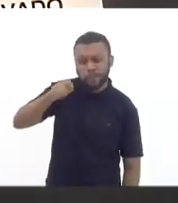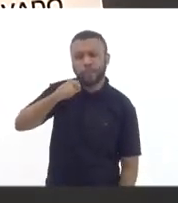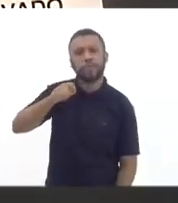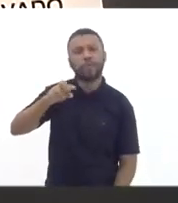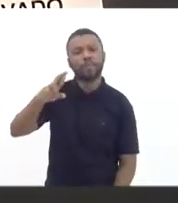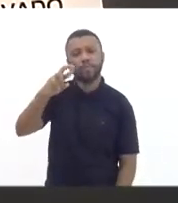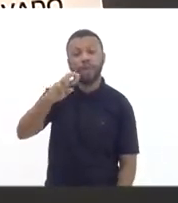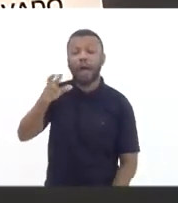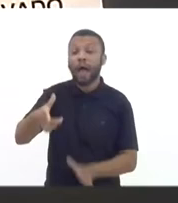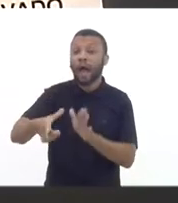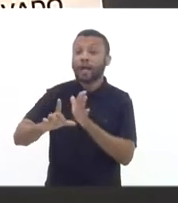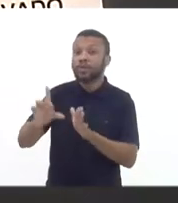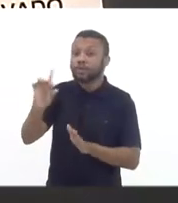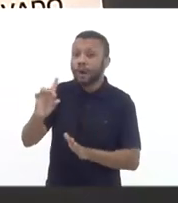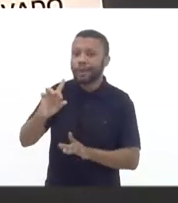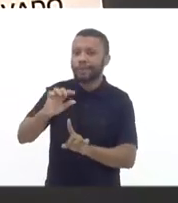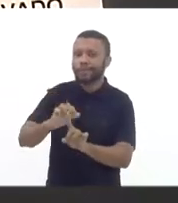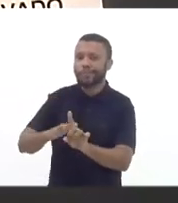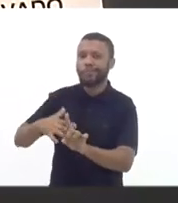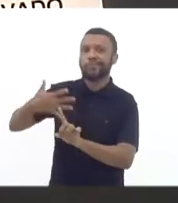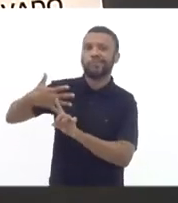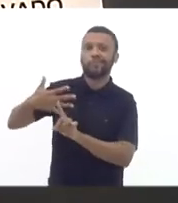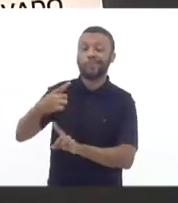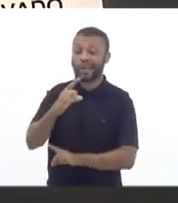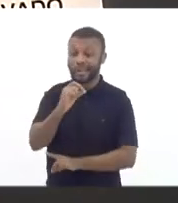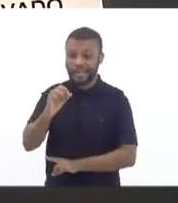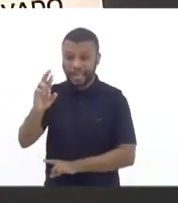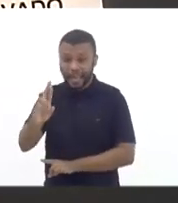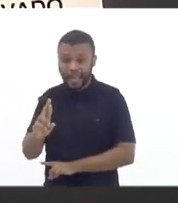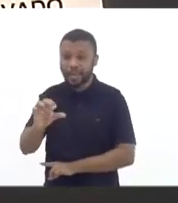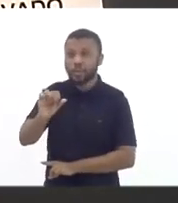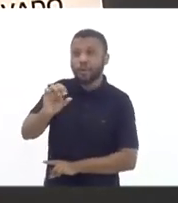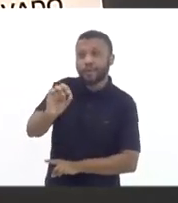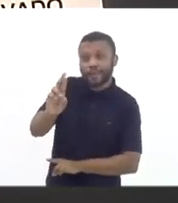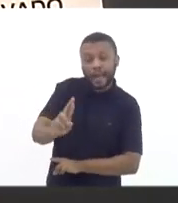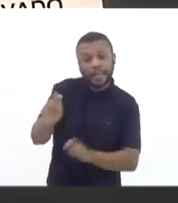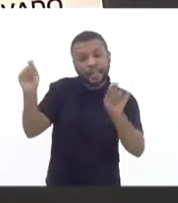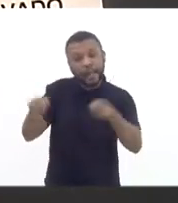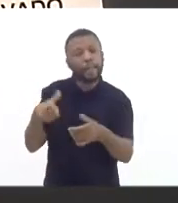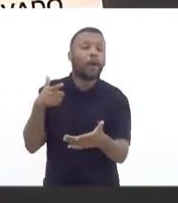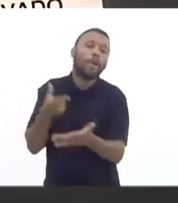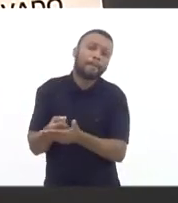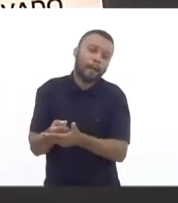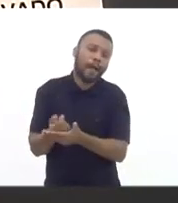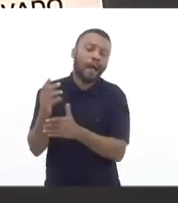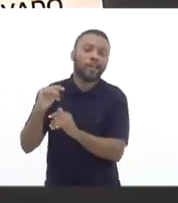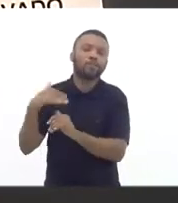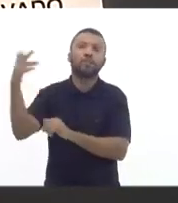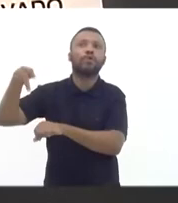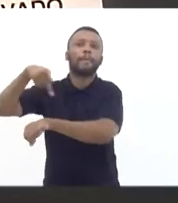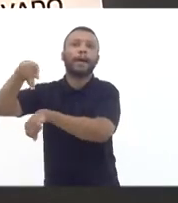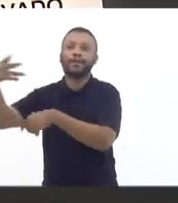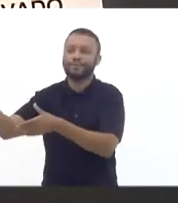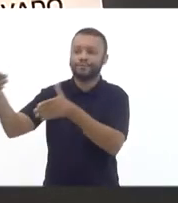do dólar estar tão alto, era nem R$100, R$90 você comprava. Hoje deve estar muito mais do que isso. Então, o dólar é